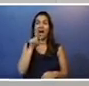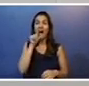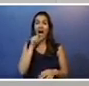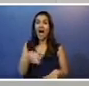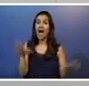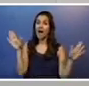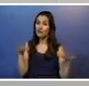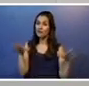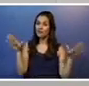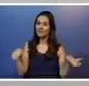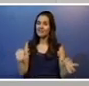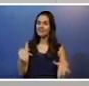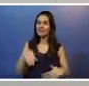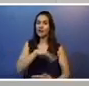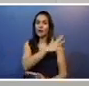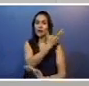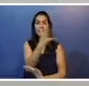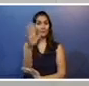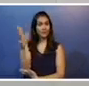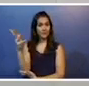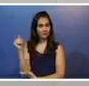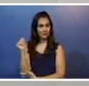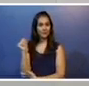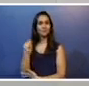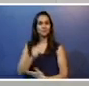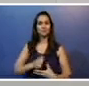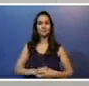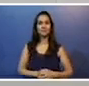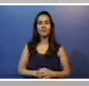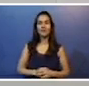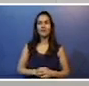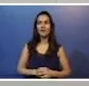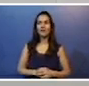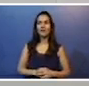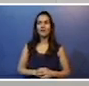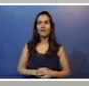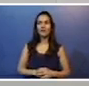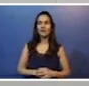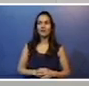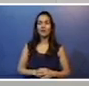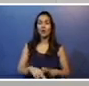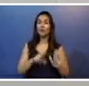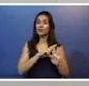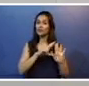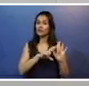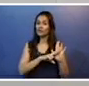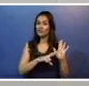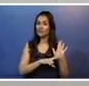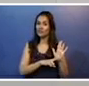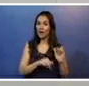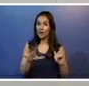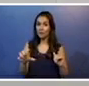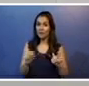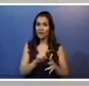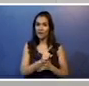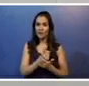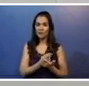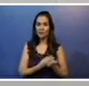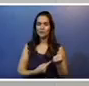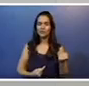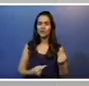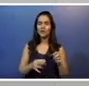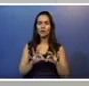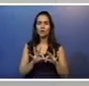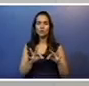meio ambiente, né? Nós estamos trabalhando sobre as aves. Vamos para a nossa rotina. Pegue o seu material, sua apostila,